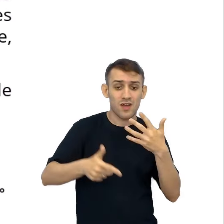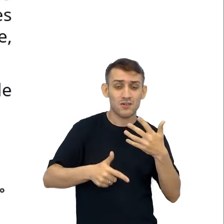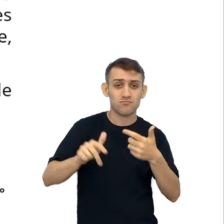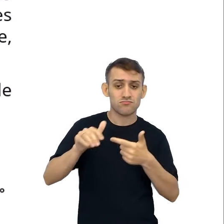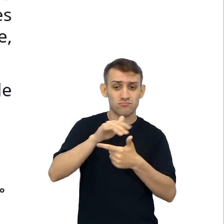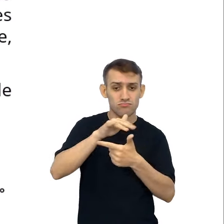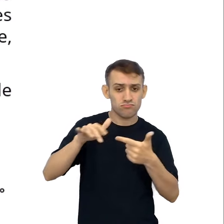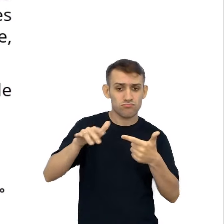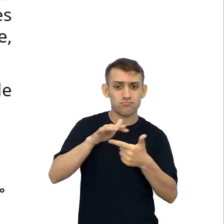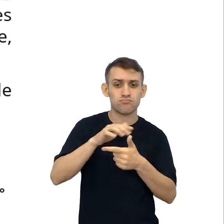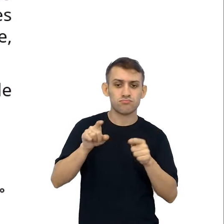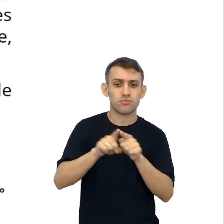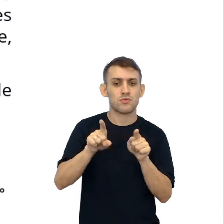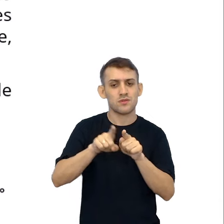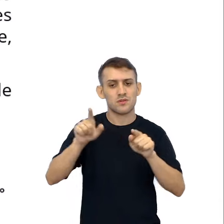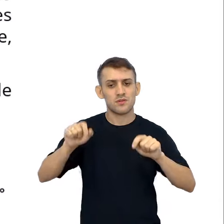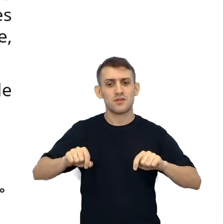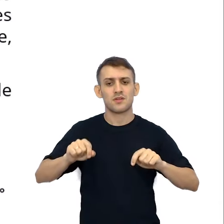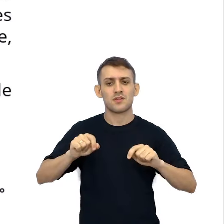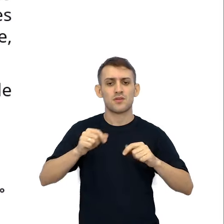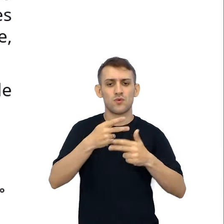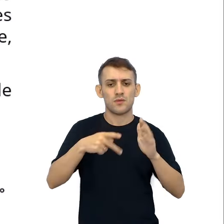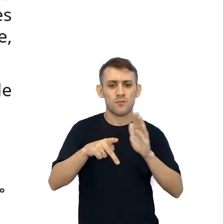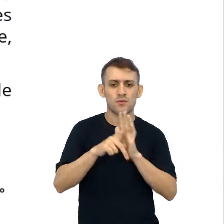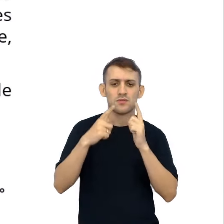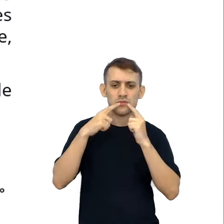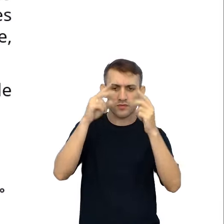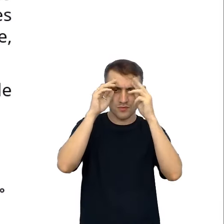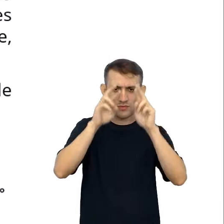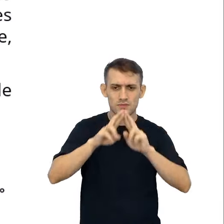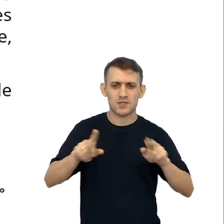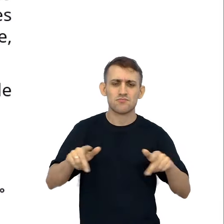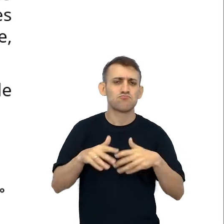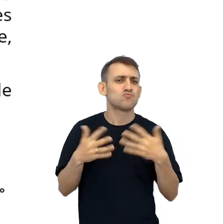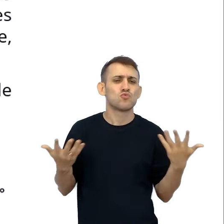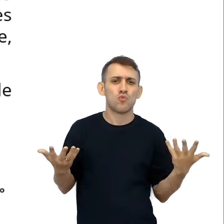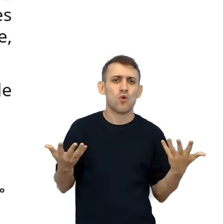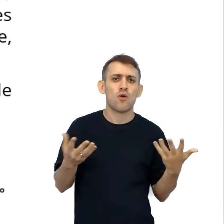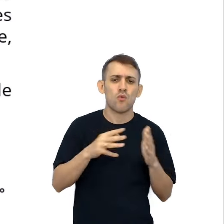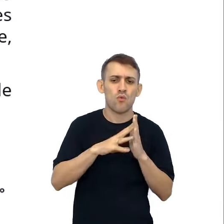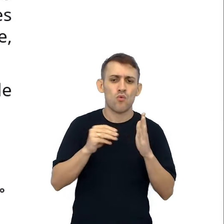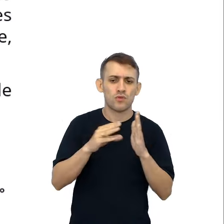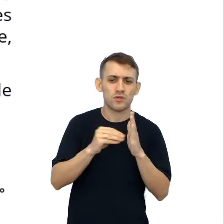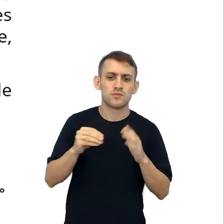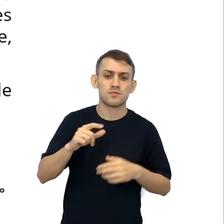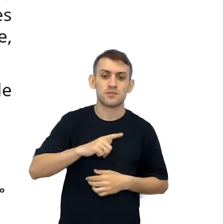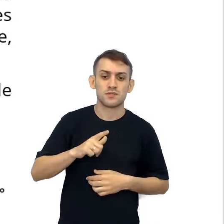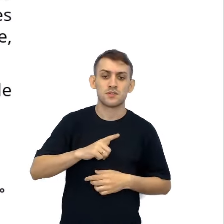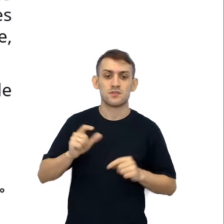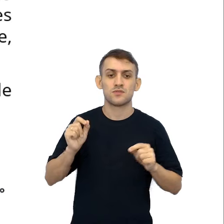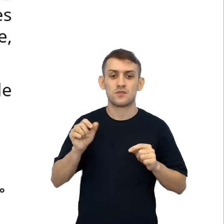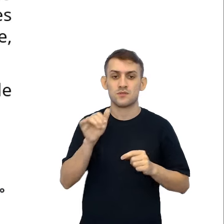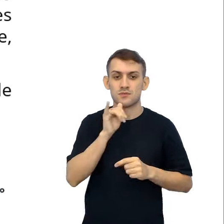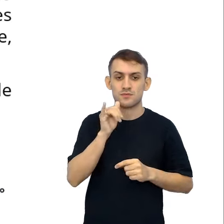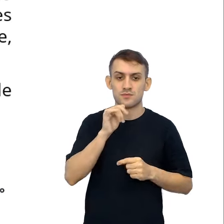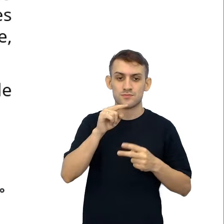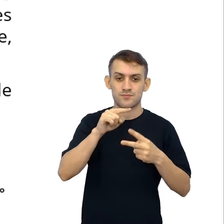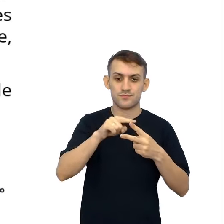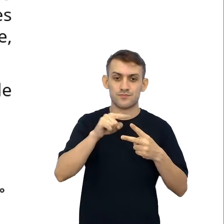multiletramentos, a partir das diferentes modalidades de linguagem. Quais são essas modalidades, né? Hibridismo,